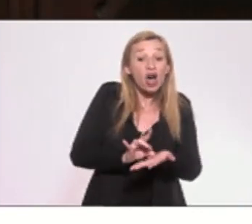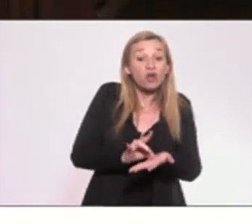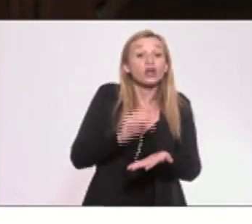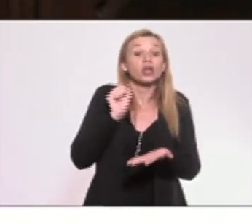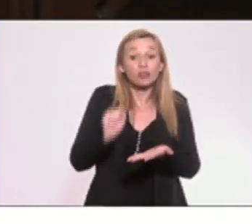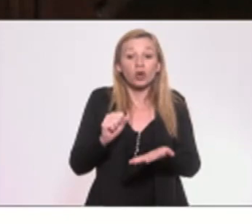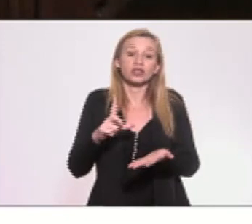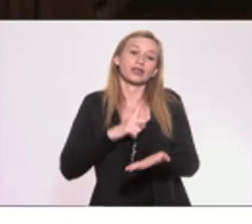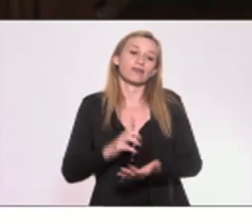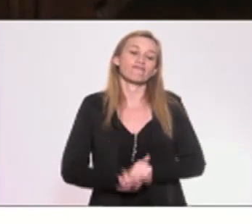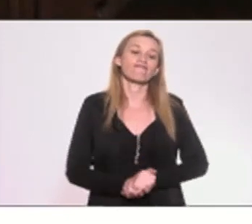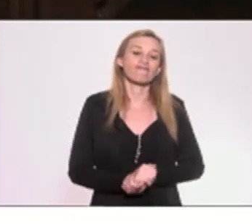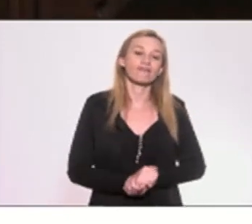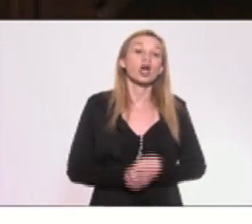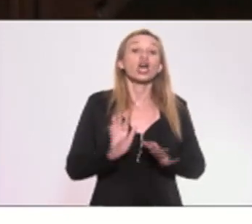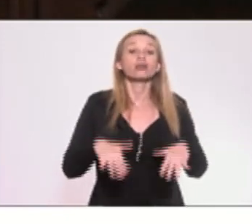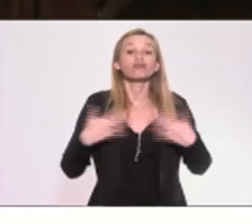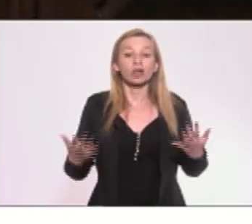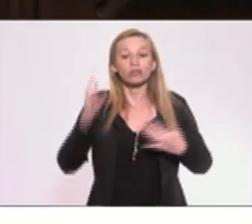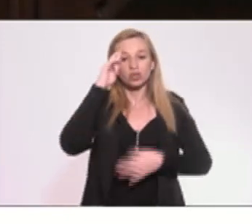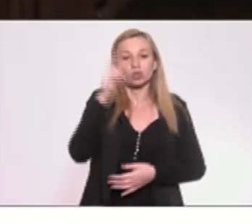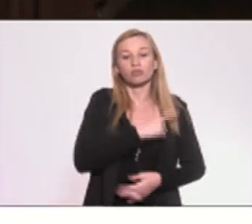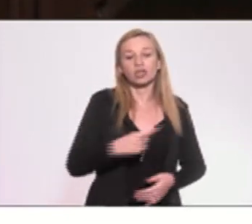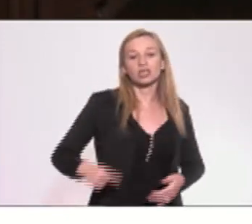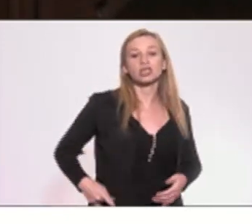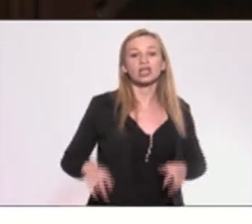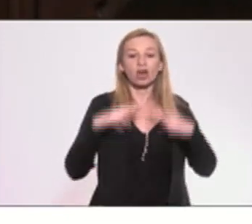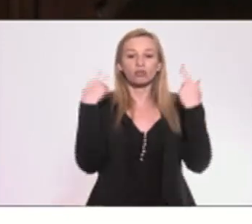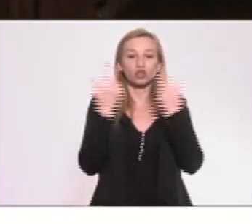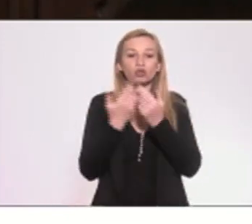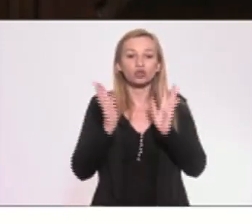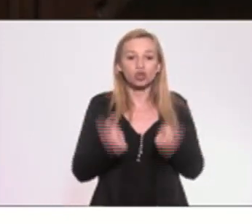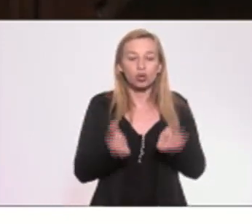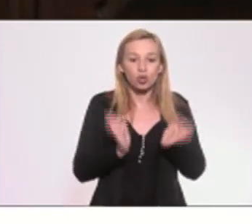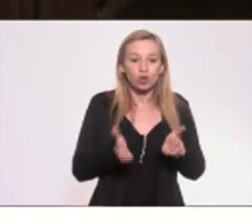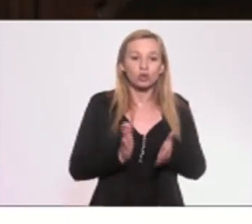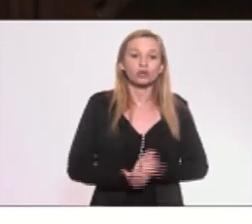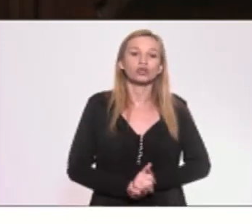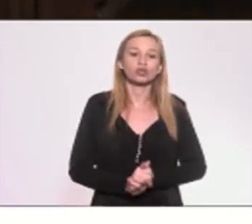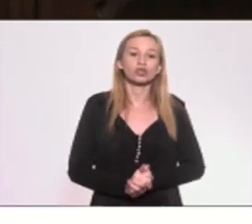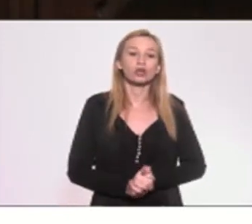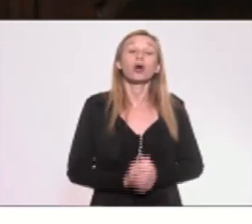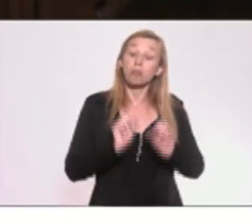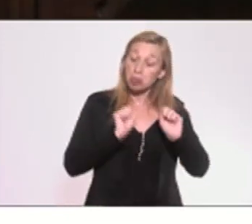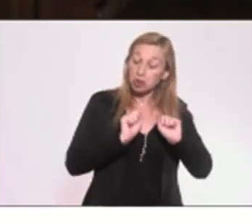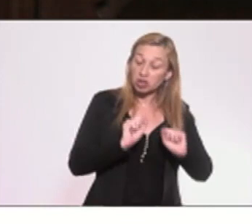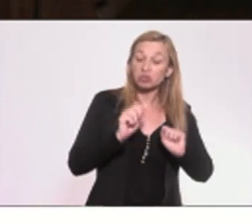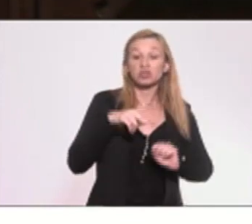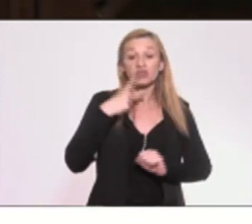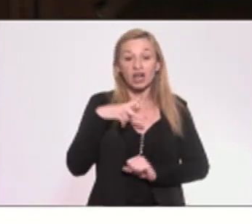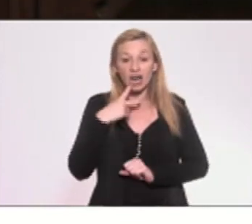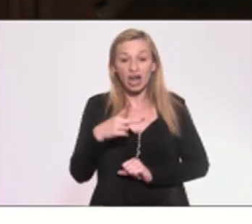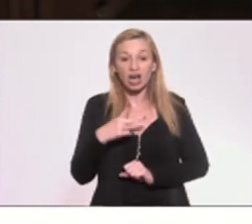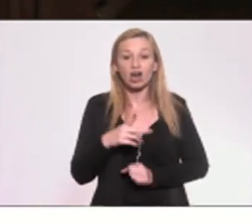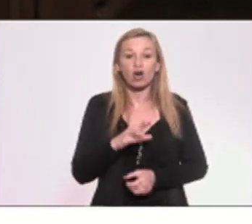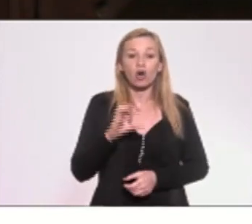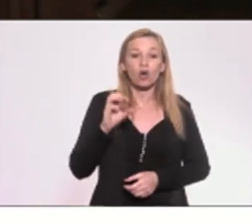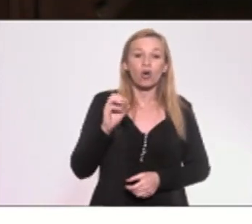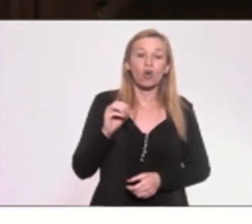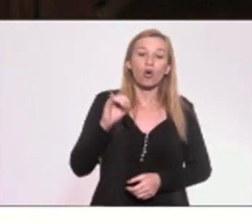poderia ter. Então, senhor presidente, na sessão de hoje, e a gente pode dizer que a